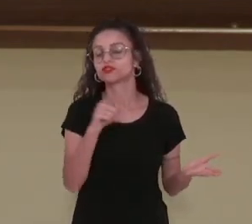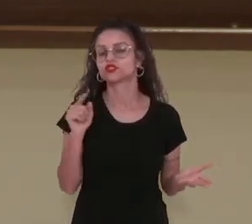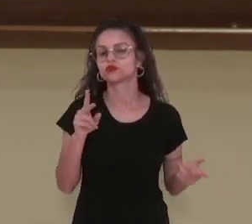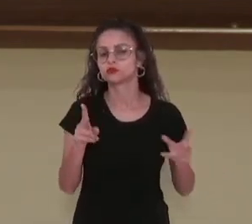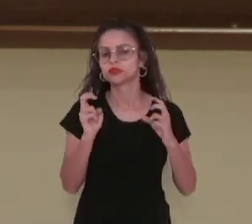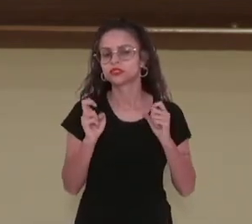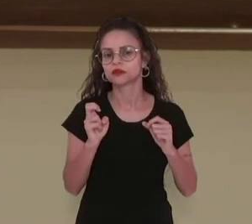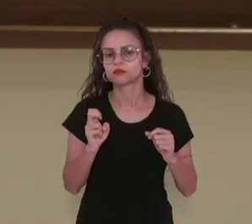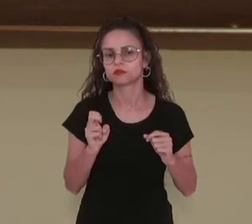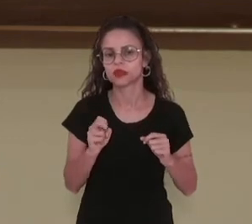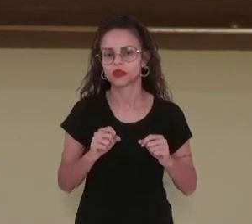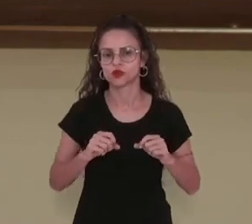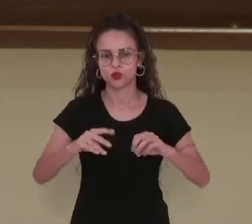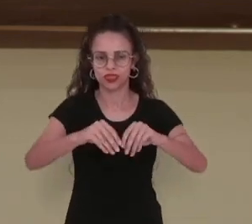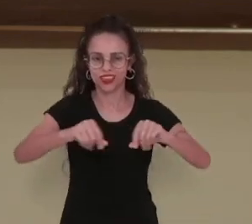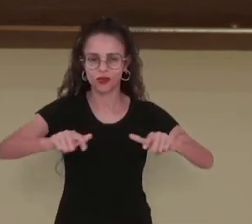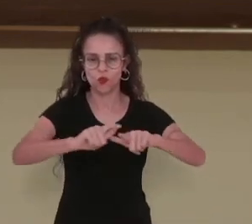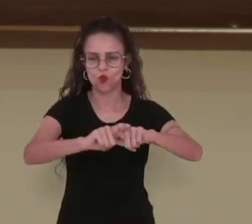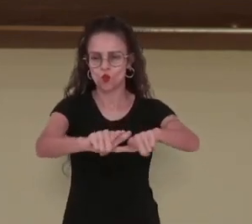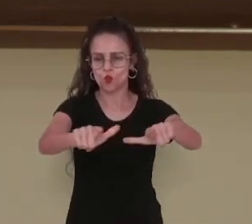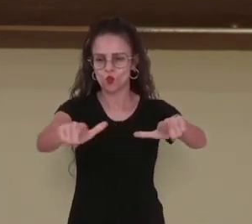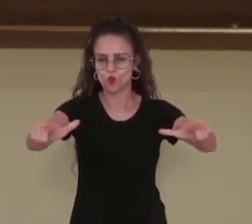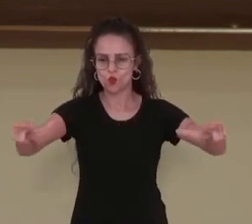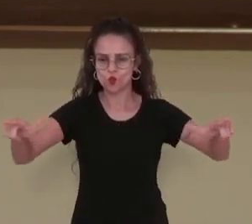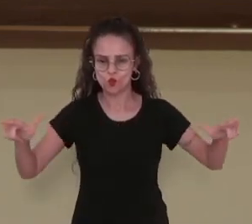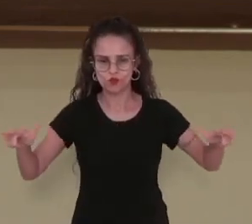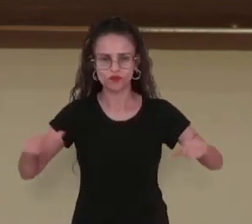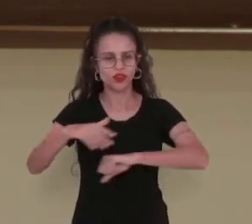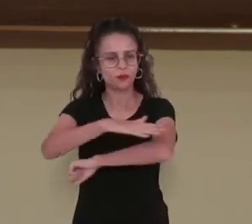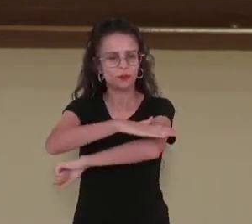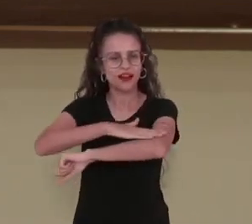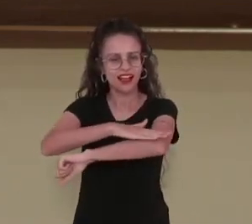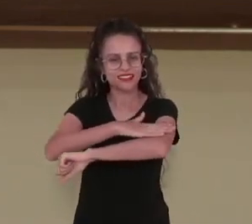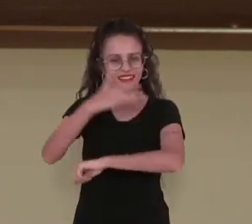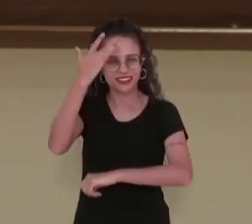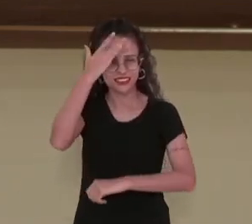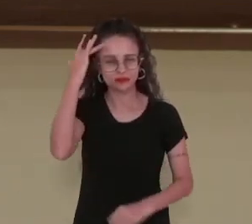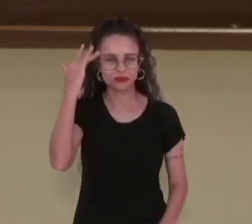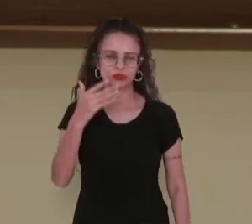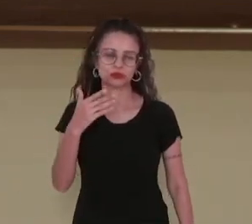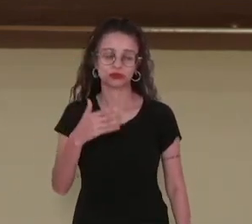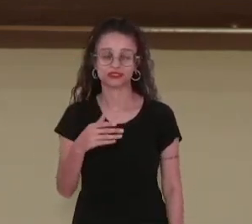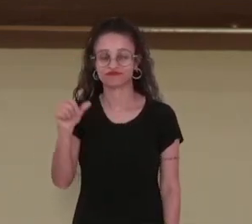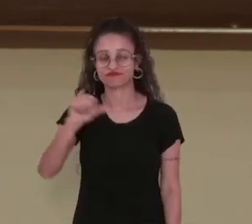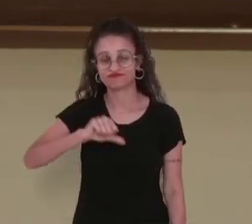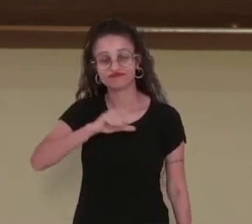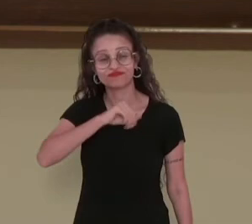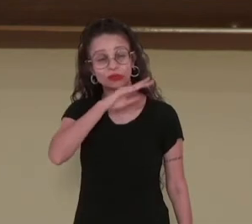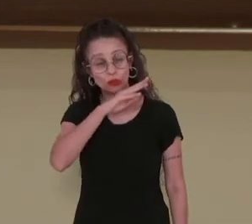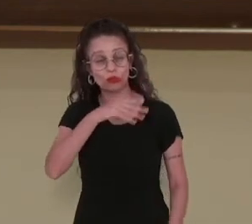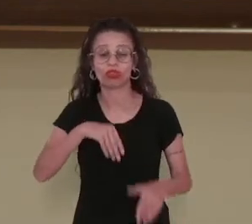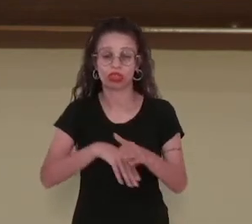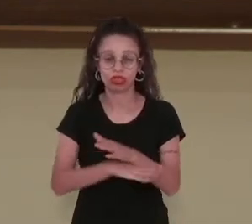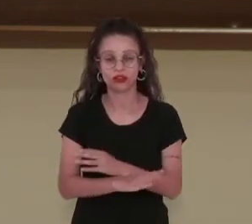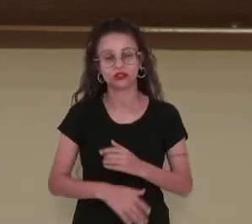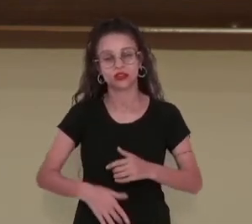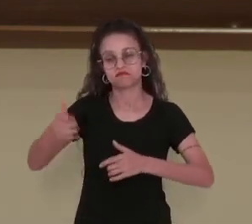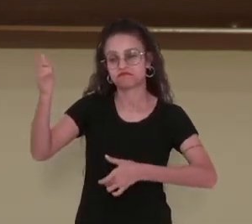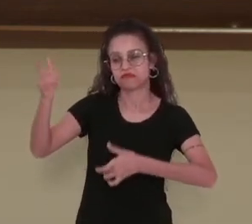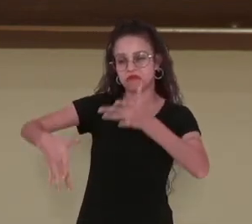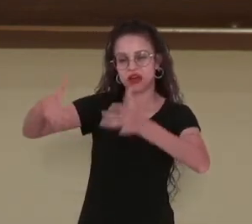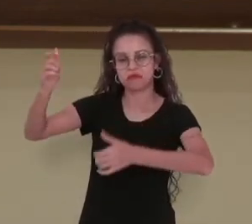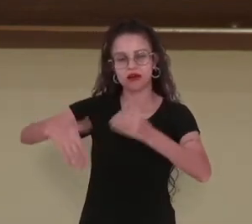algum terreno vago, algum terreno baldio, alguma pracinha que as pessoas têm o péssimo hábito de colocar entulho de